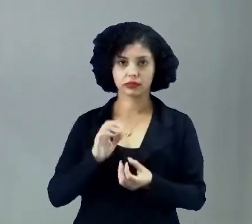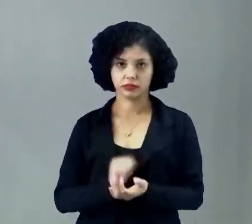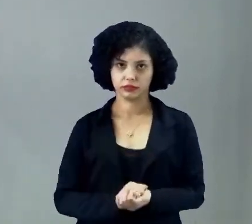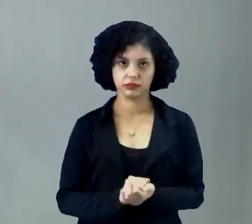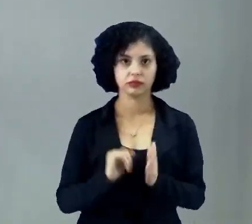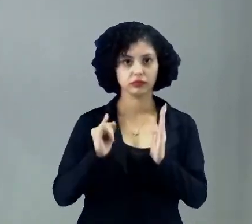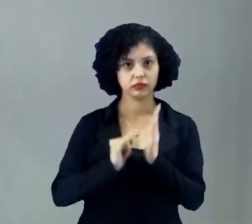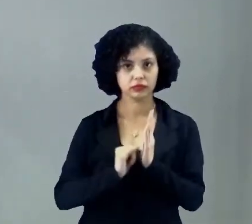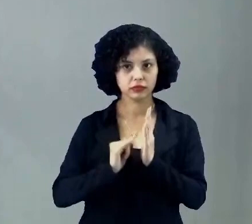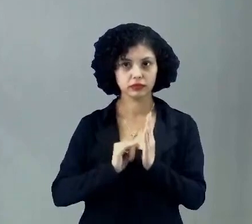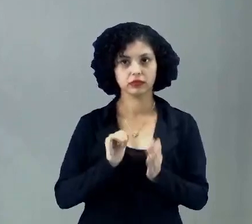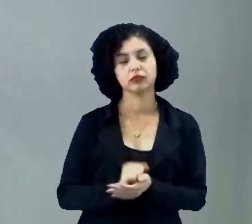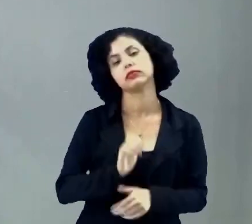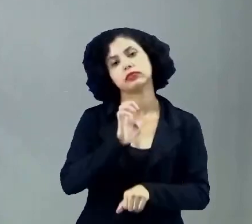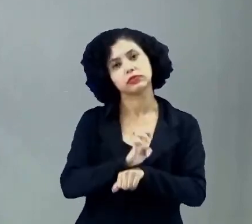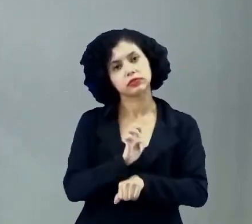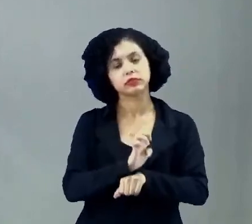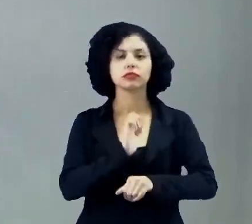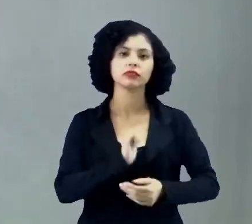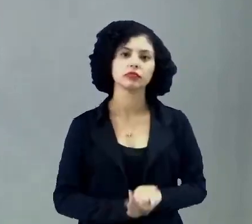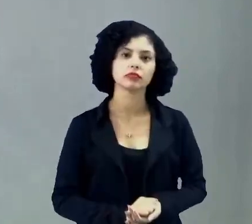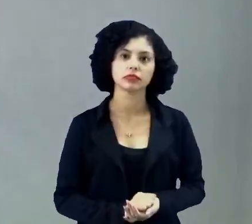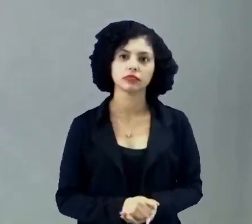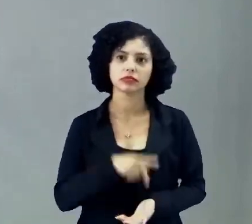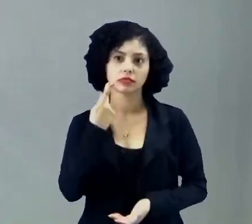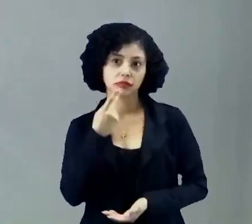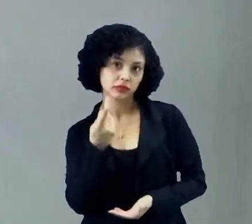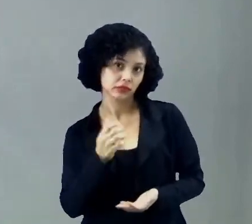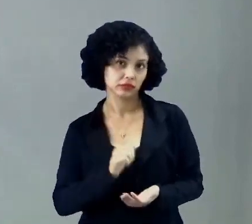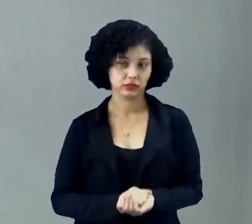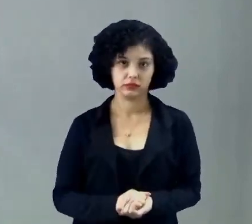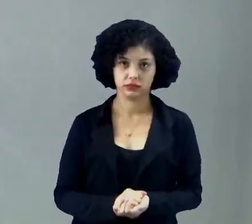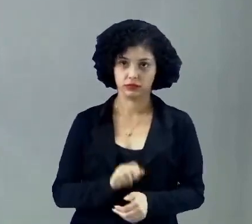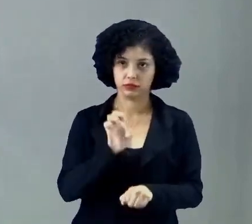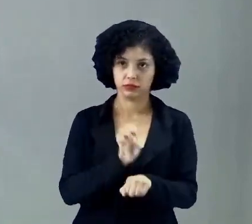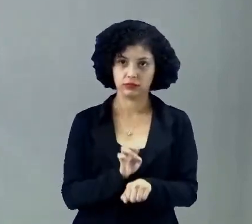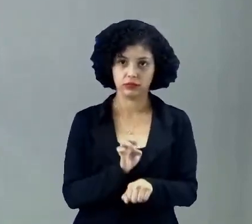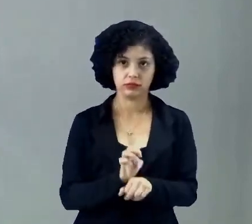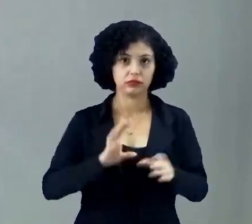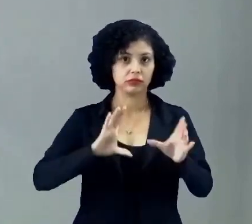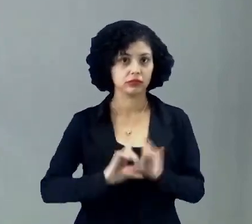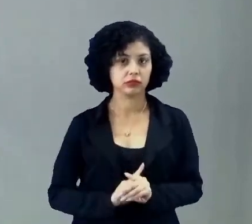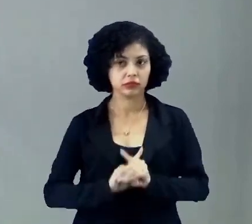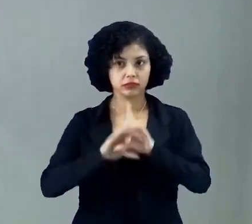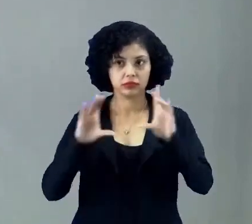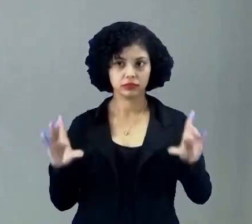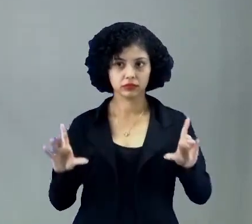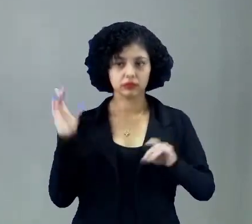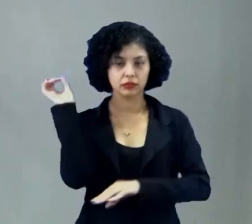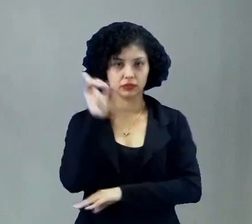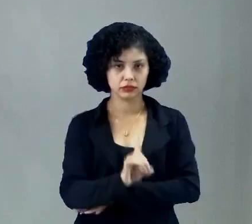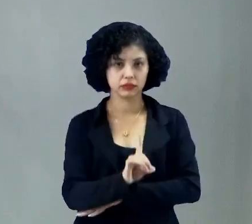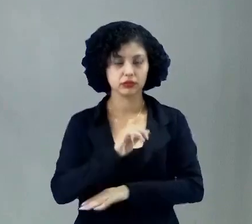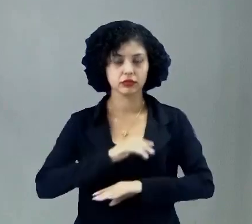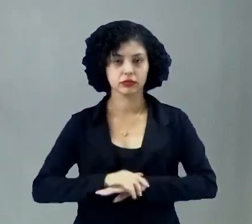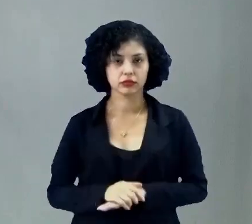essa instituição, Estado. Falamos em Estado Democrático de